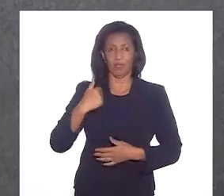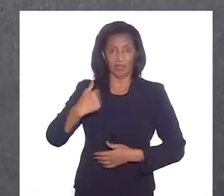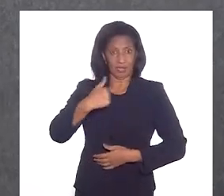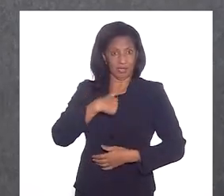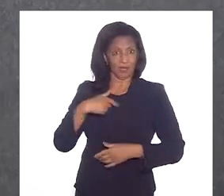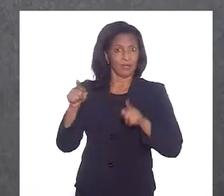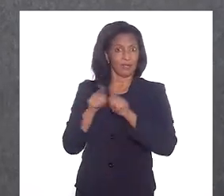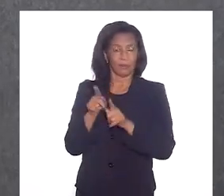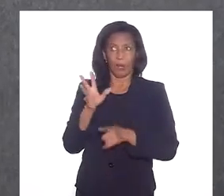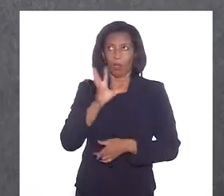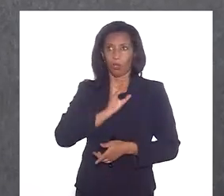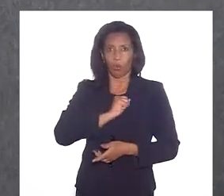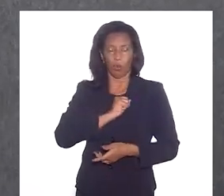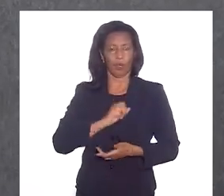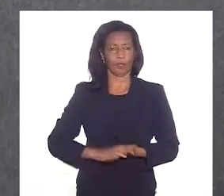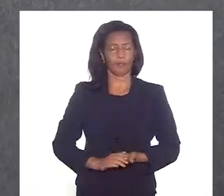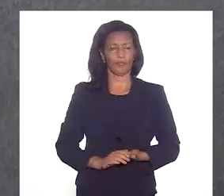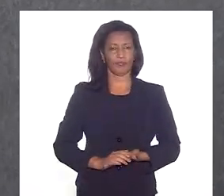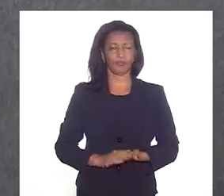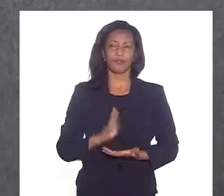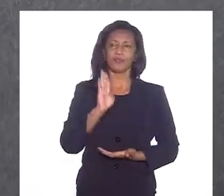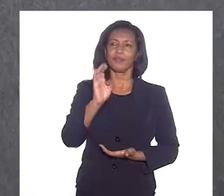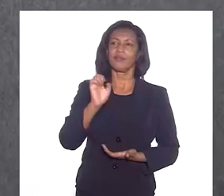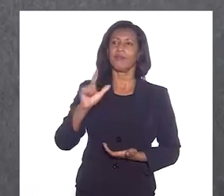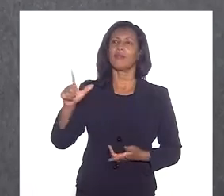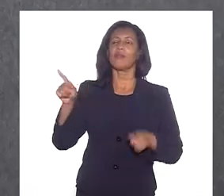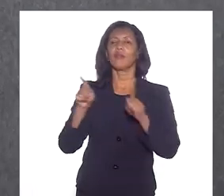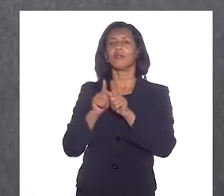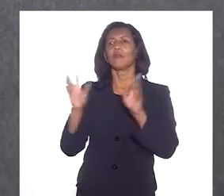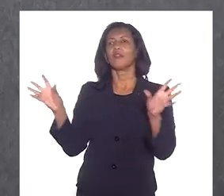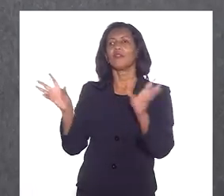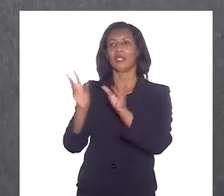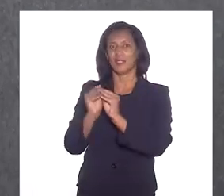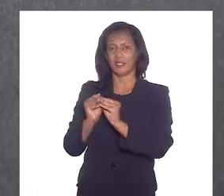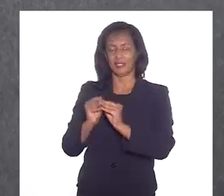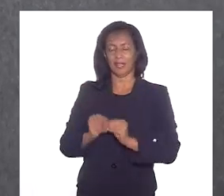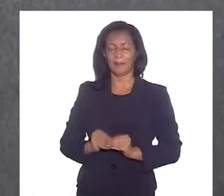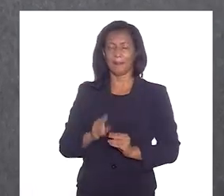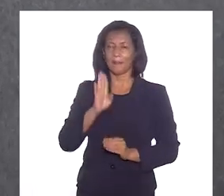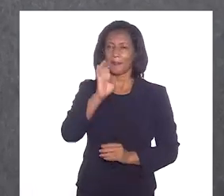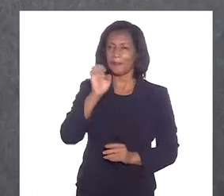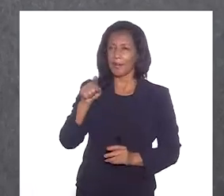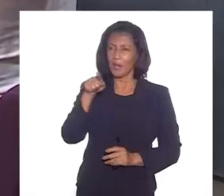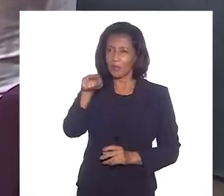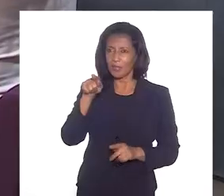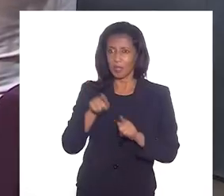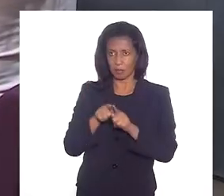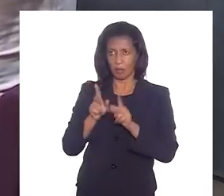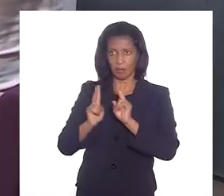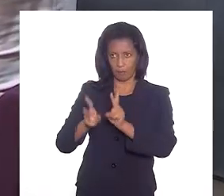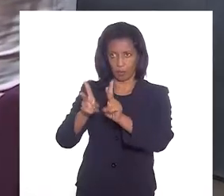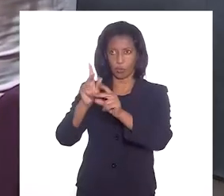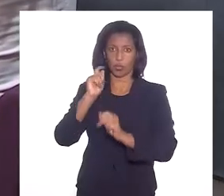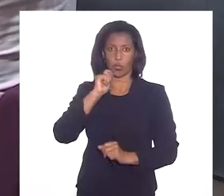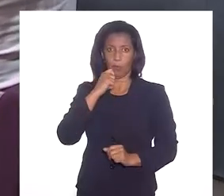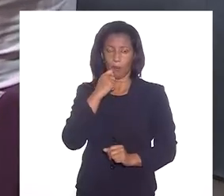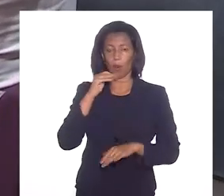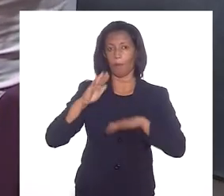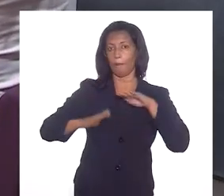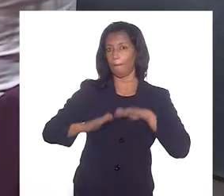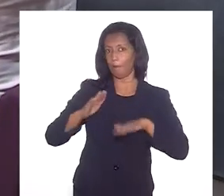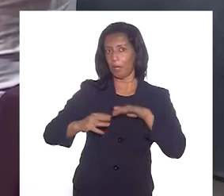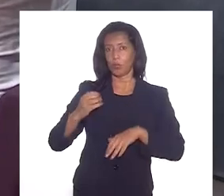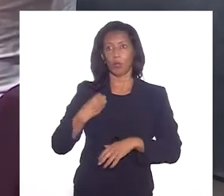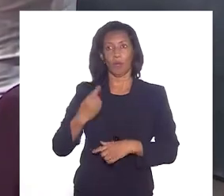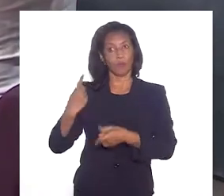pão realmente é uma coisa, eu pelo menos adoro. É, eu vou passar para Bel agora também para finalizar esse bloco. Bel, você também pretende continuar com